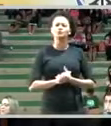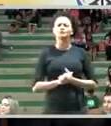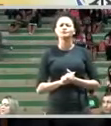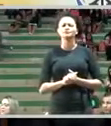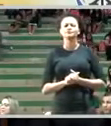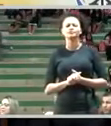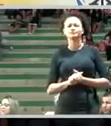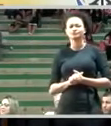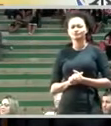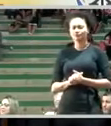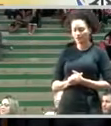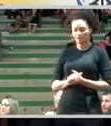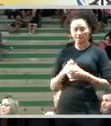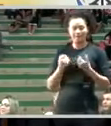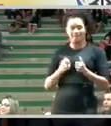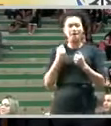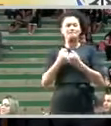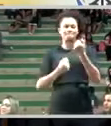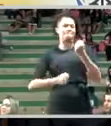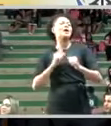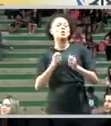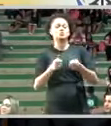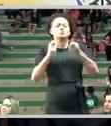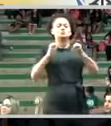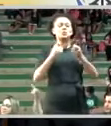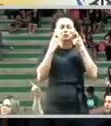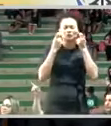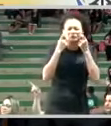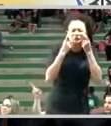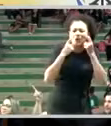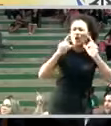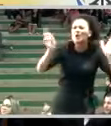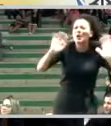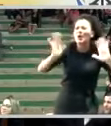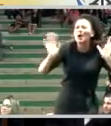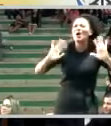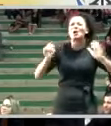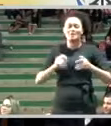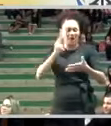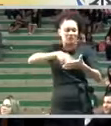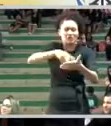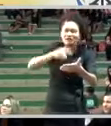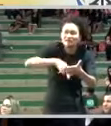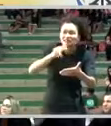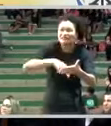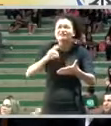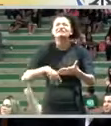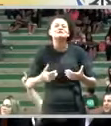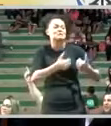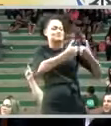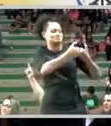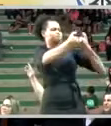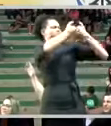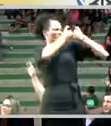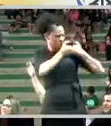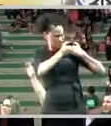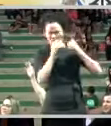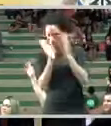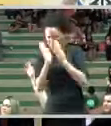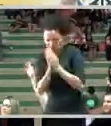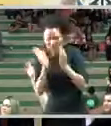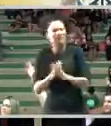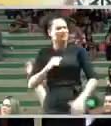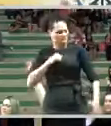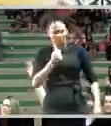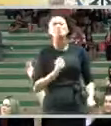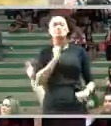Para dirigir não precisa jejuar, para dirigir não precisa chorar, para dirigir não precisa ler. Mas para carregar a arca tem que orar, tem que